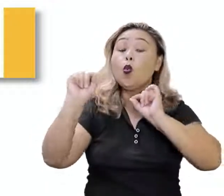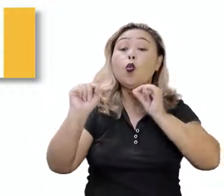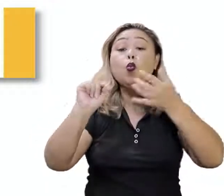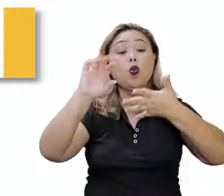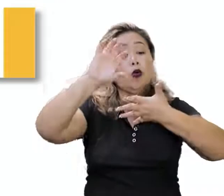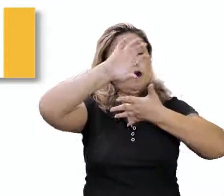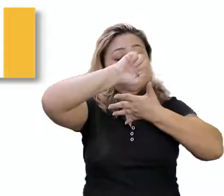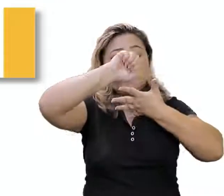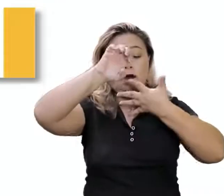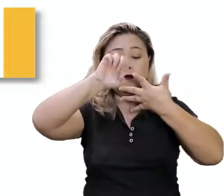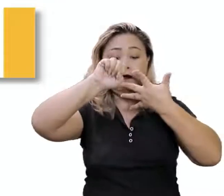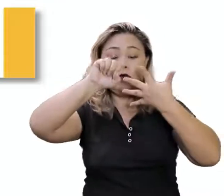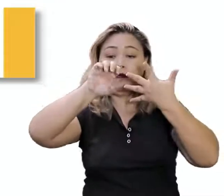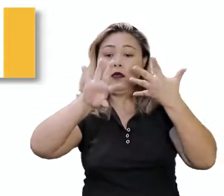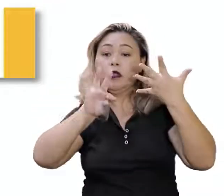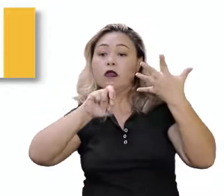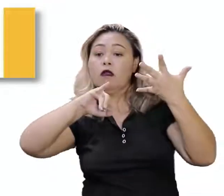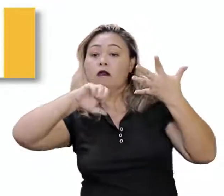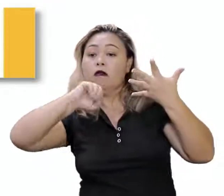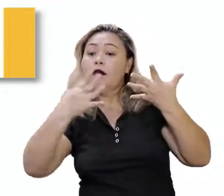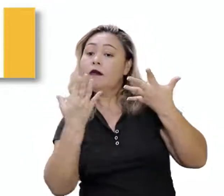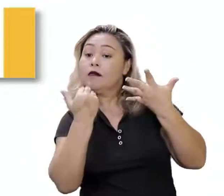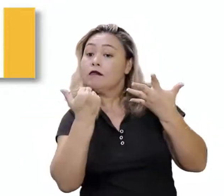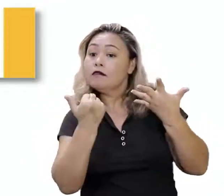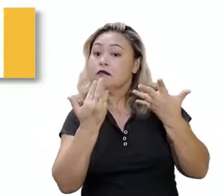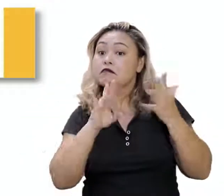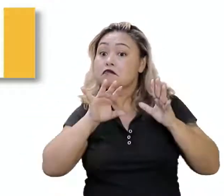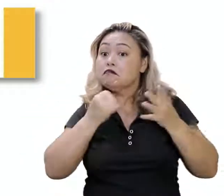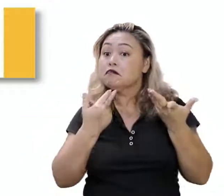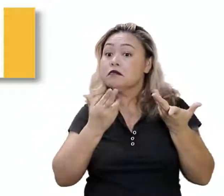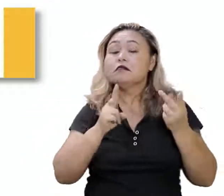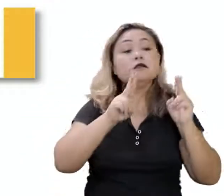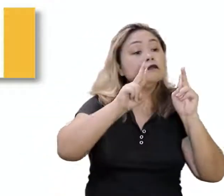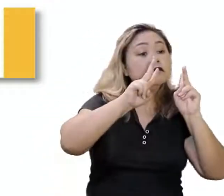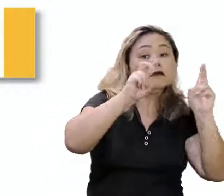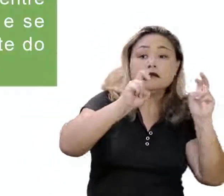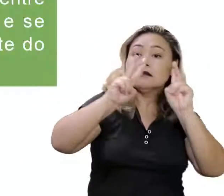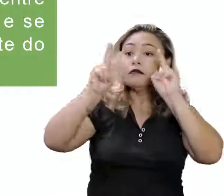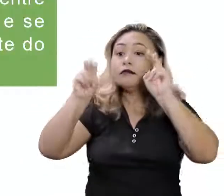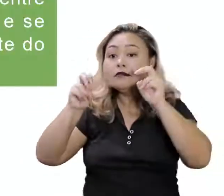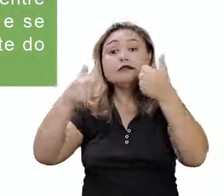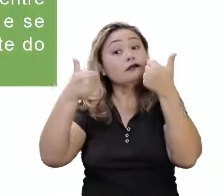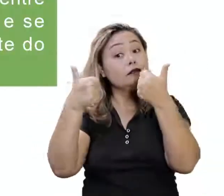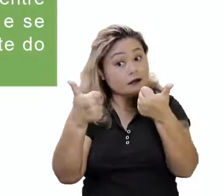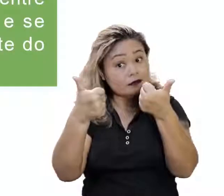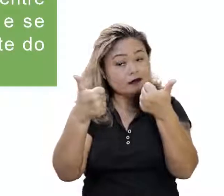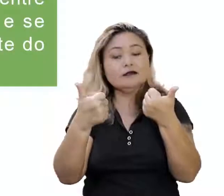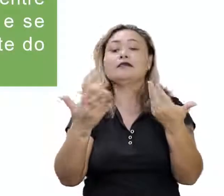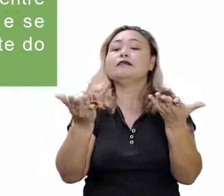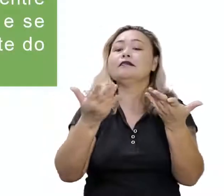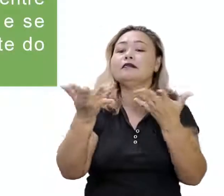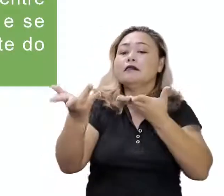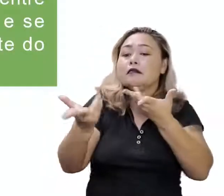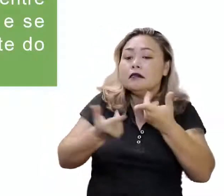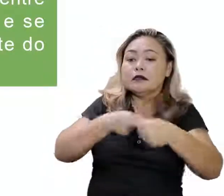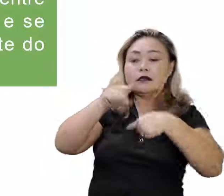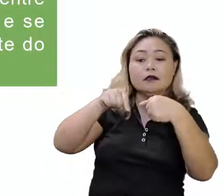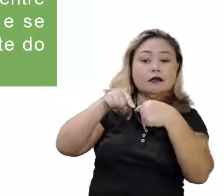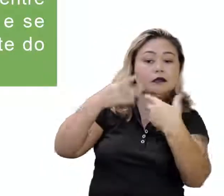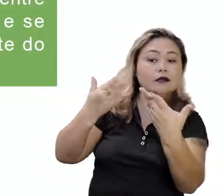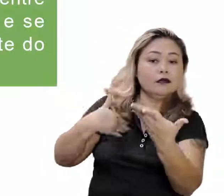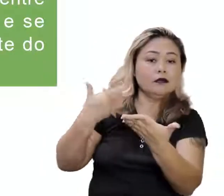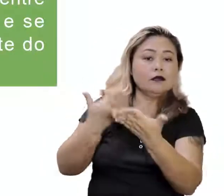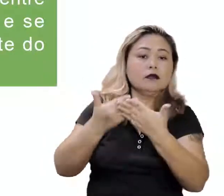cadeia e o que é esse trem de teia alimentar. Sim! Vamos lá, então? Habilidades dessa